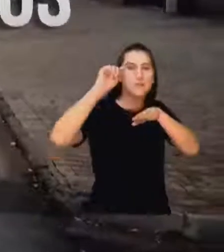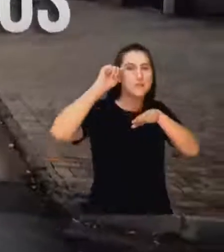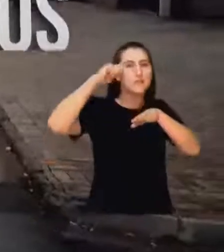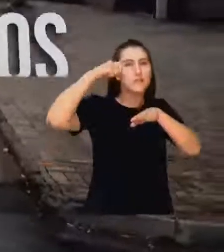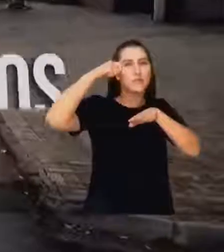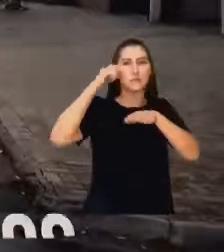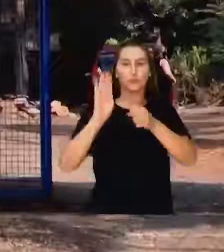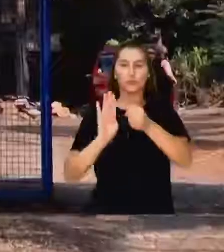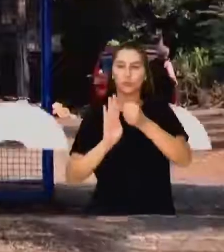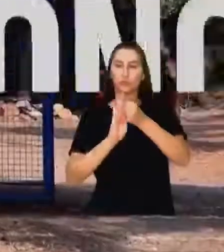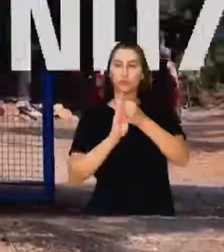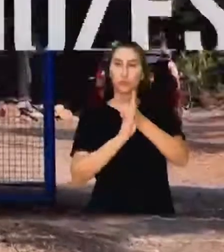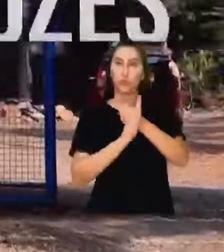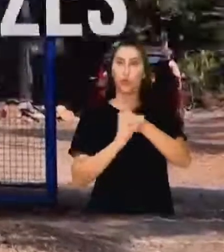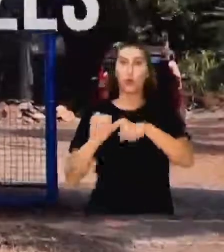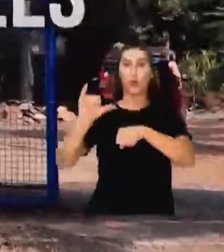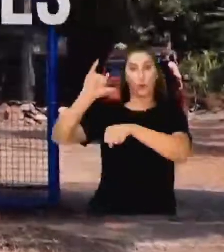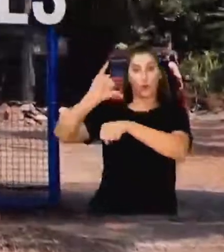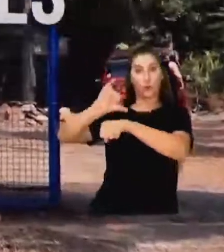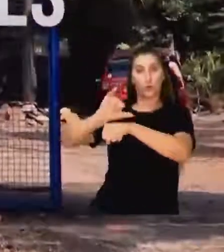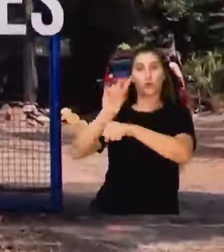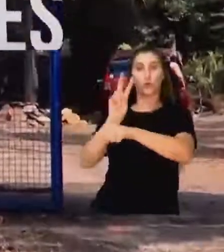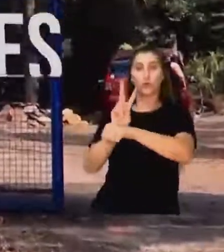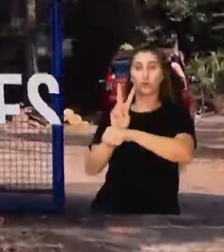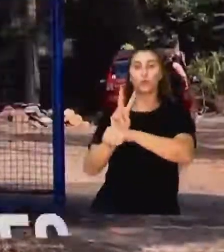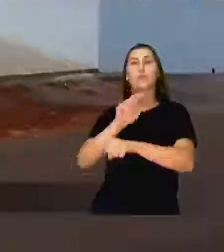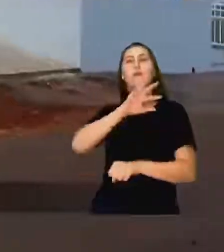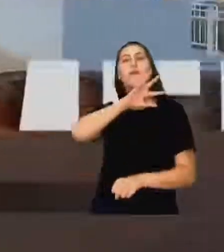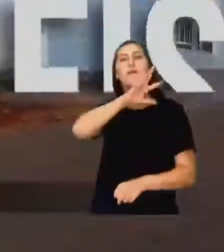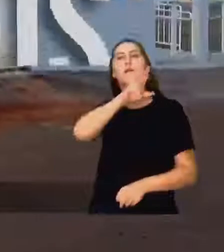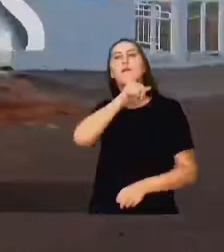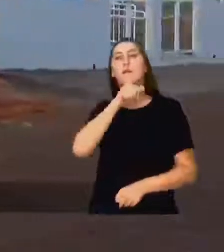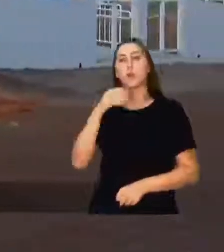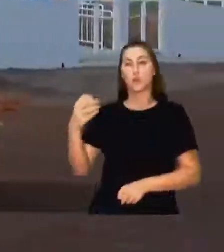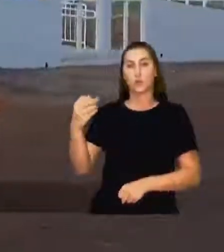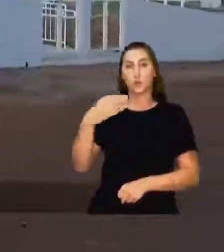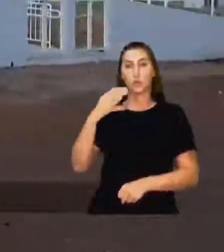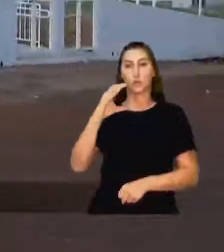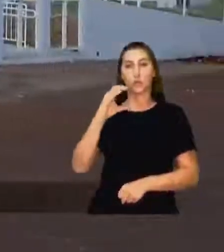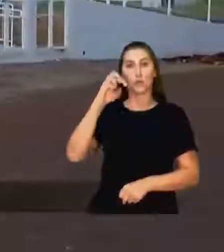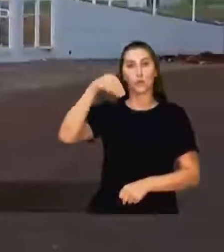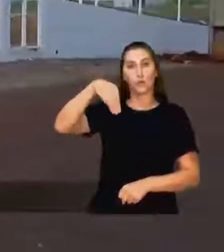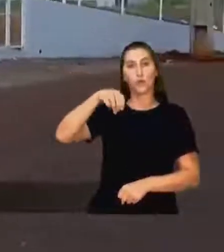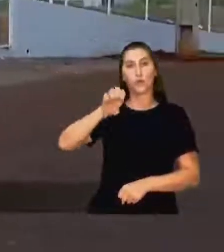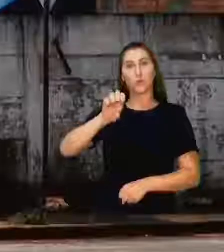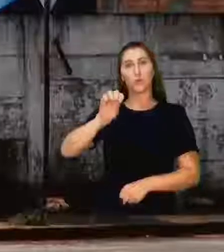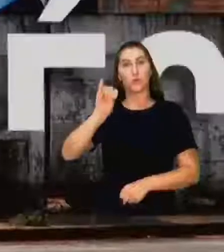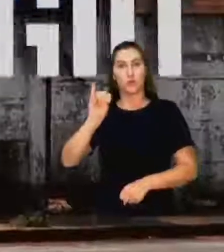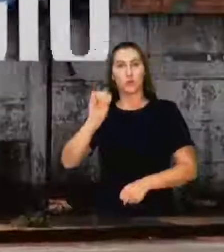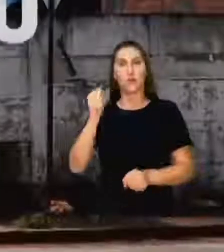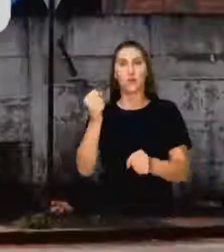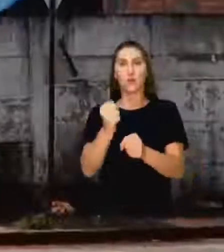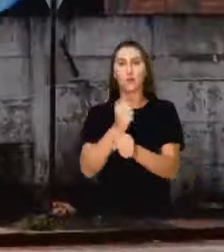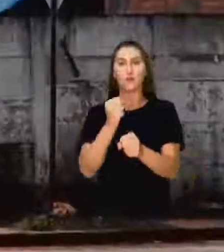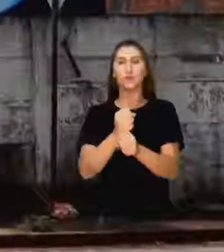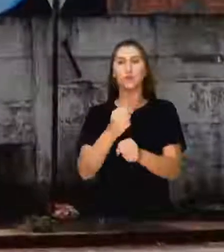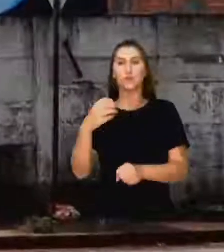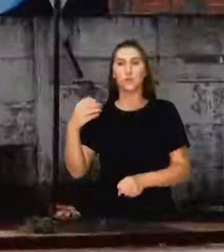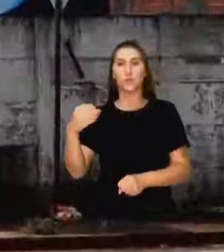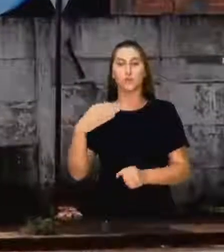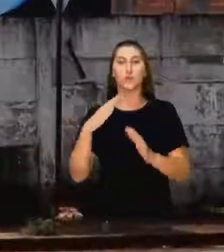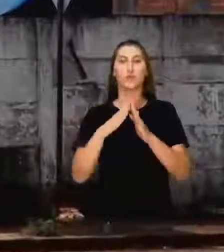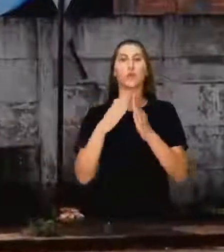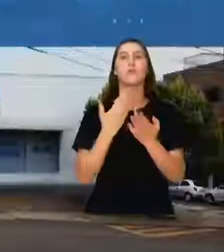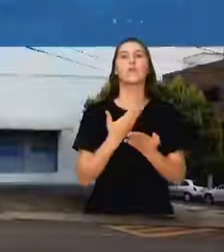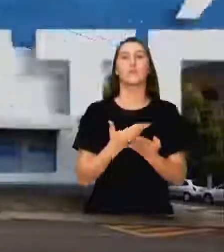nos bairros. Centro de zoonoses. Novos CMEIs. Construção do Colégio